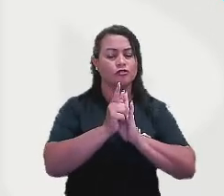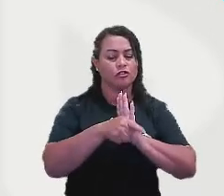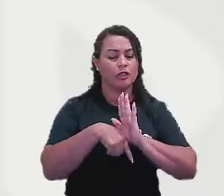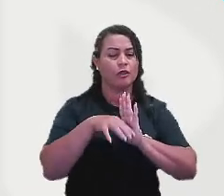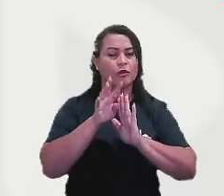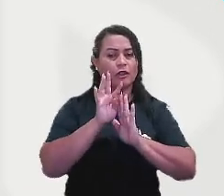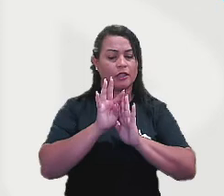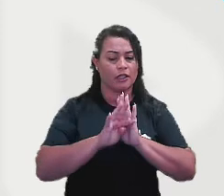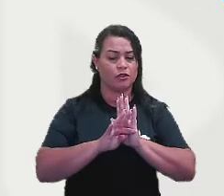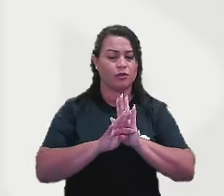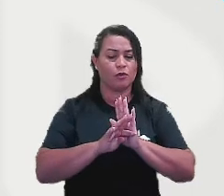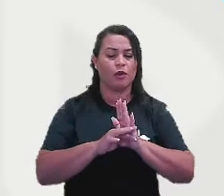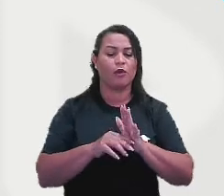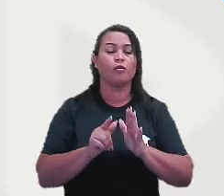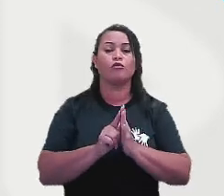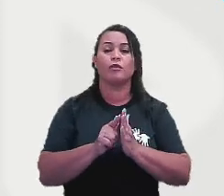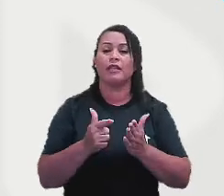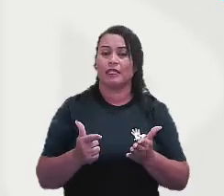literário.